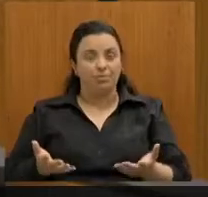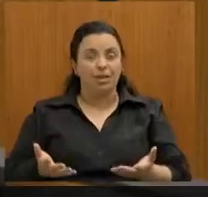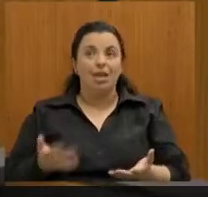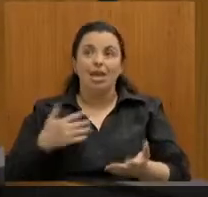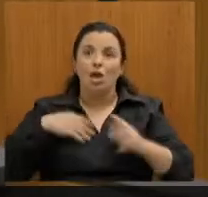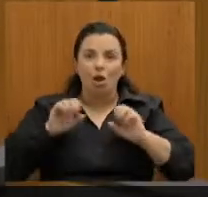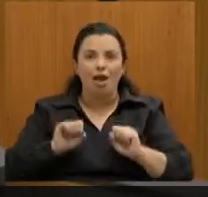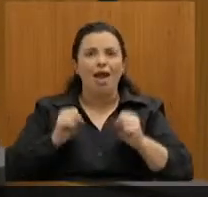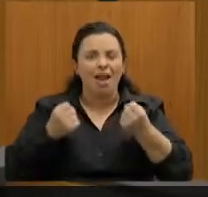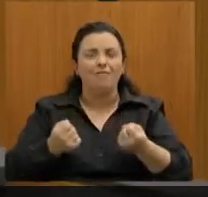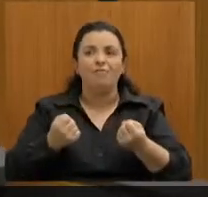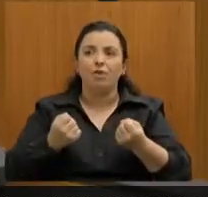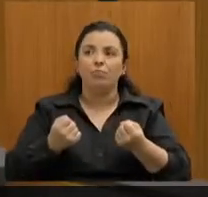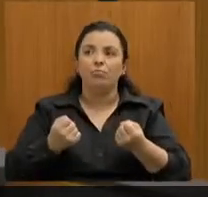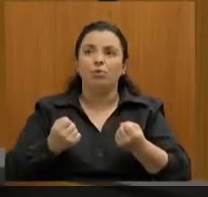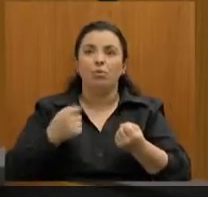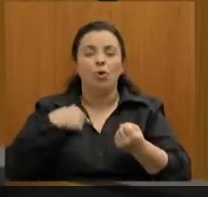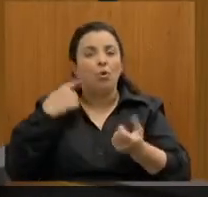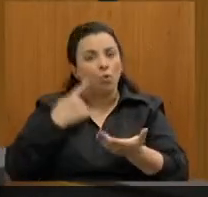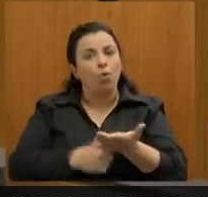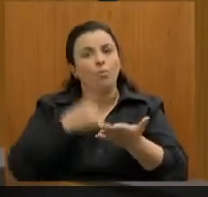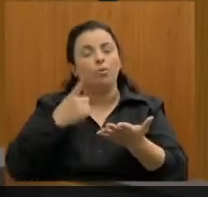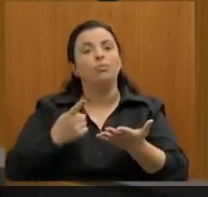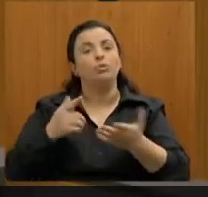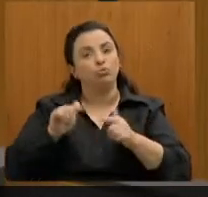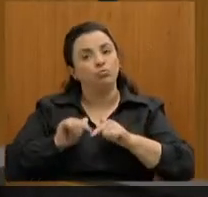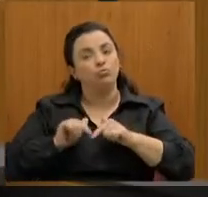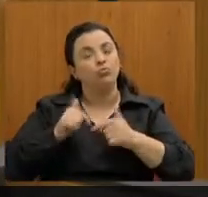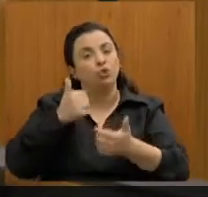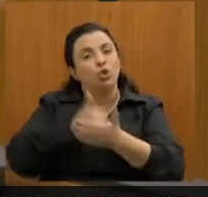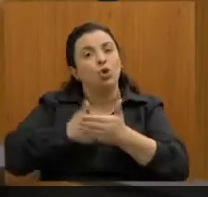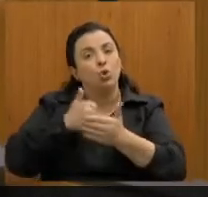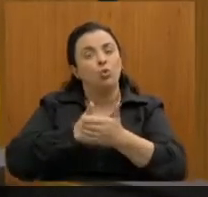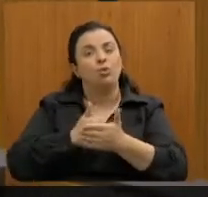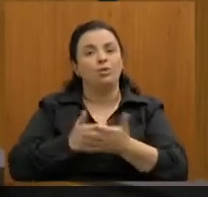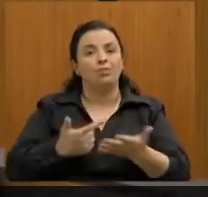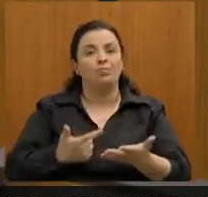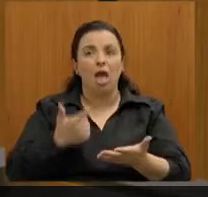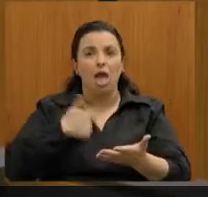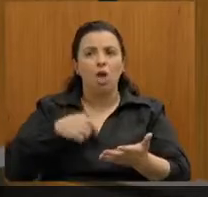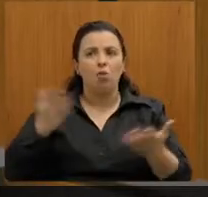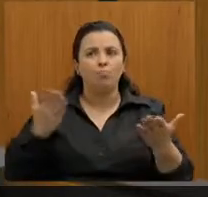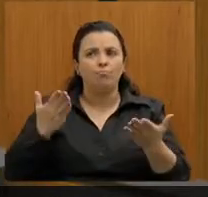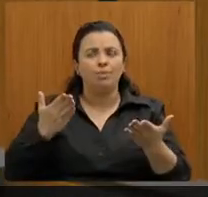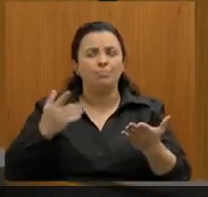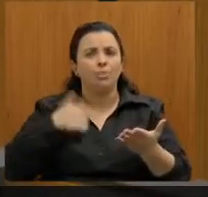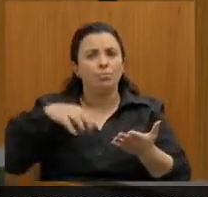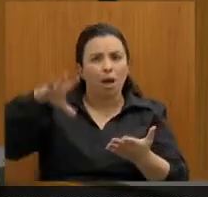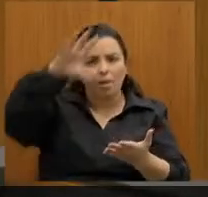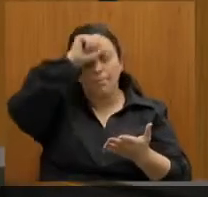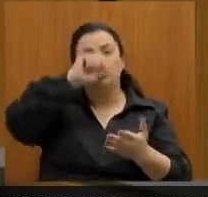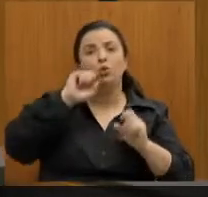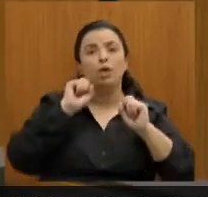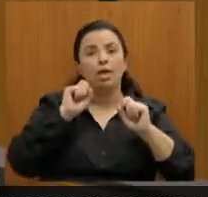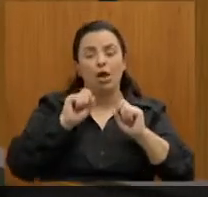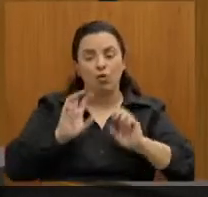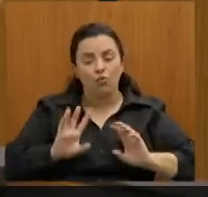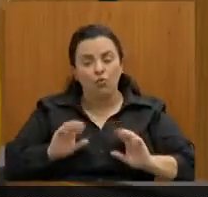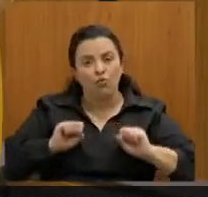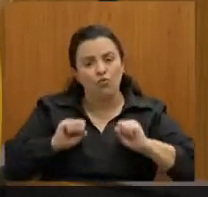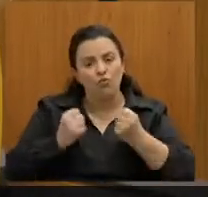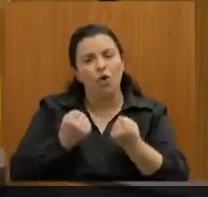eu saio desse debate deputada comprar a casa que é o fortalecimento dessa pauta na área da Educação então eu quero